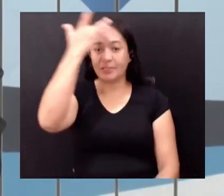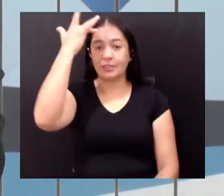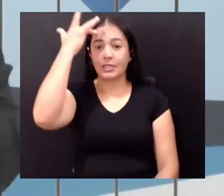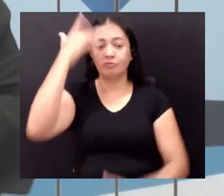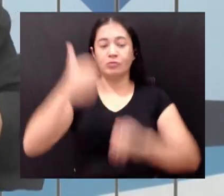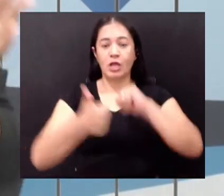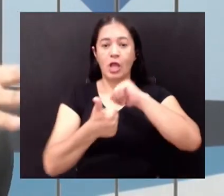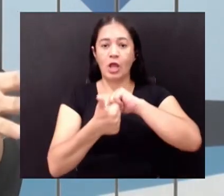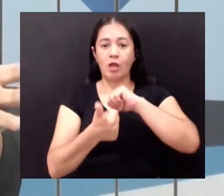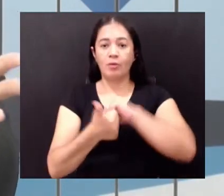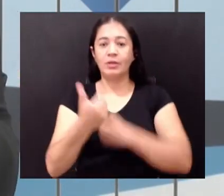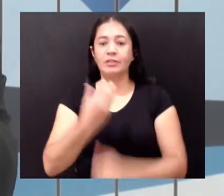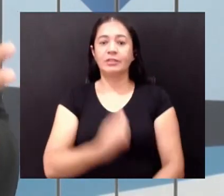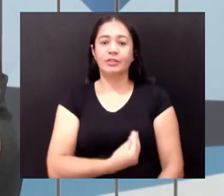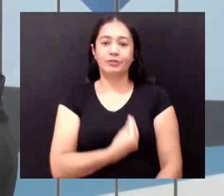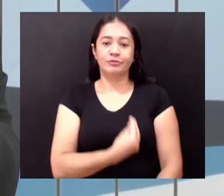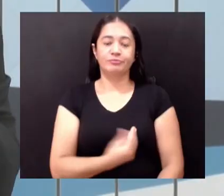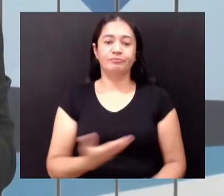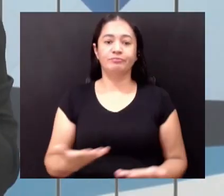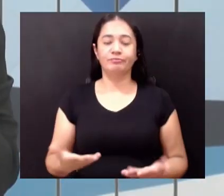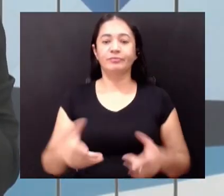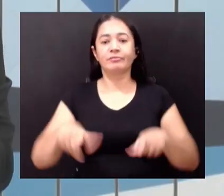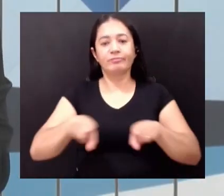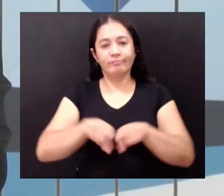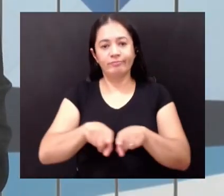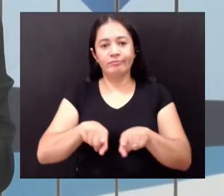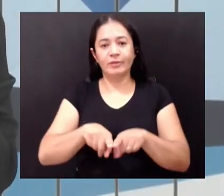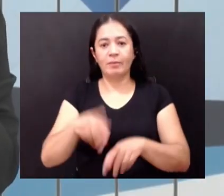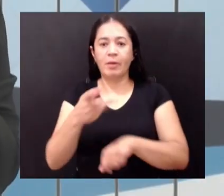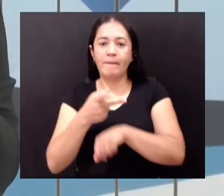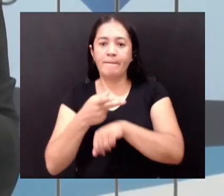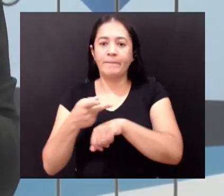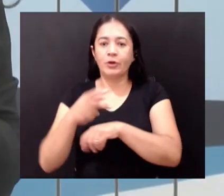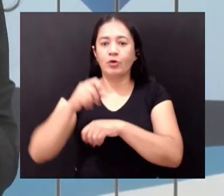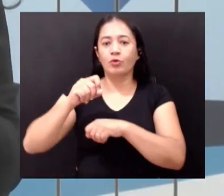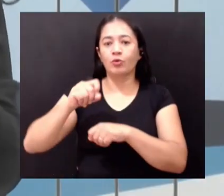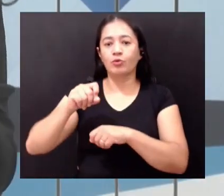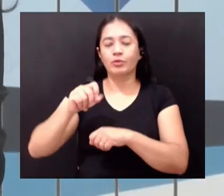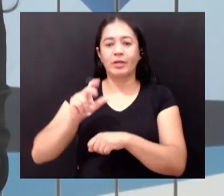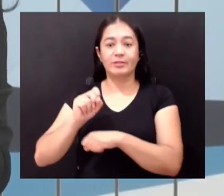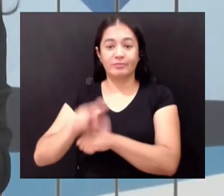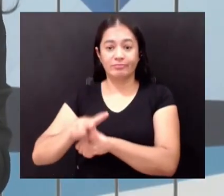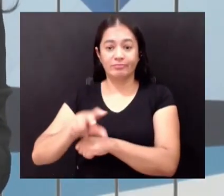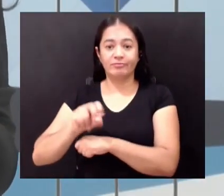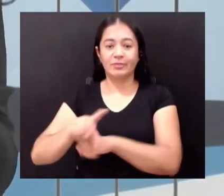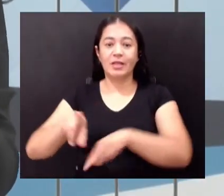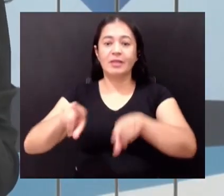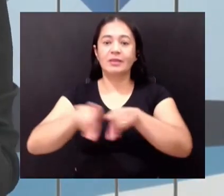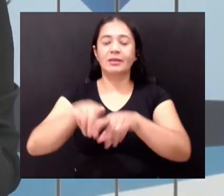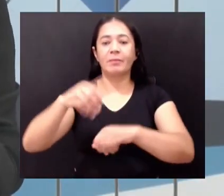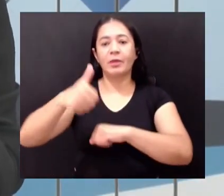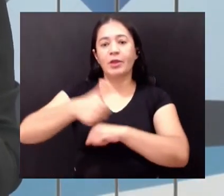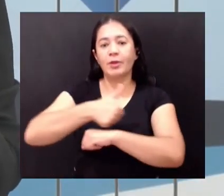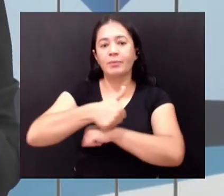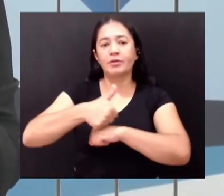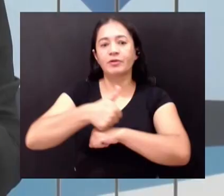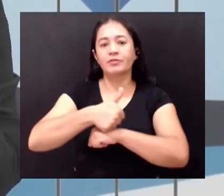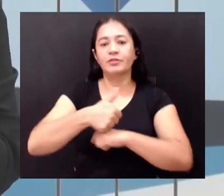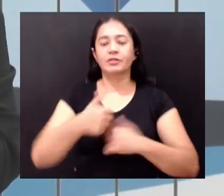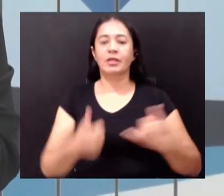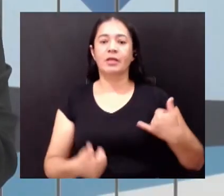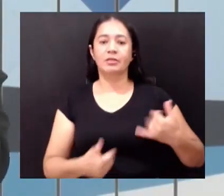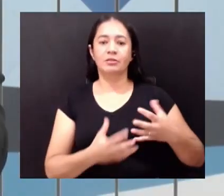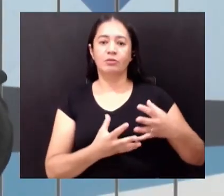né? Então também devem buscar essas posições, e também profissionais mais seniores, mais qualificados, que